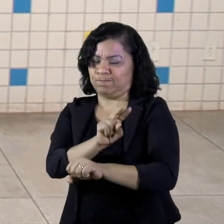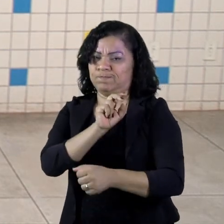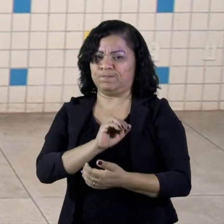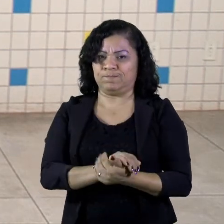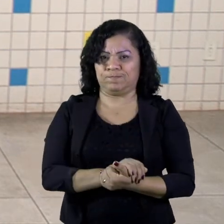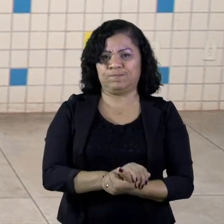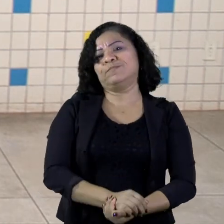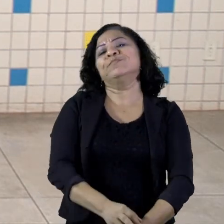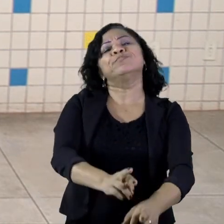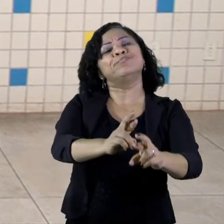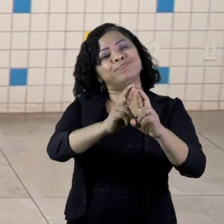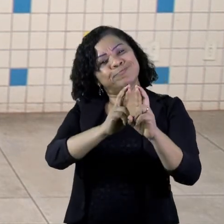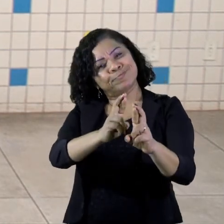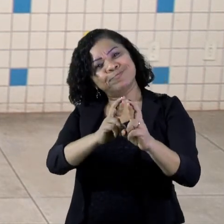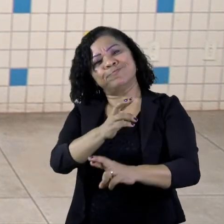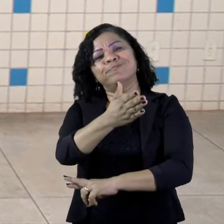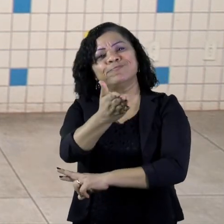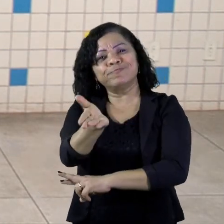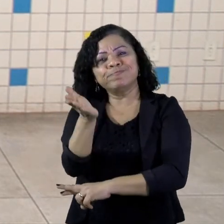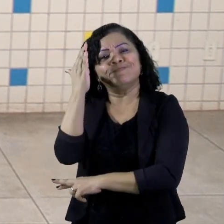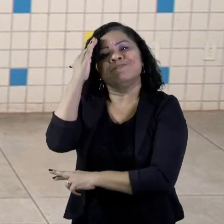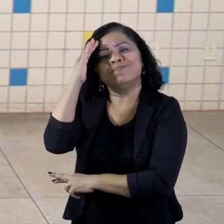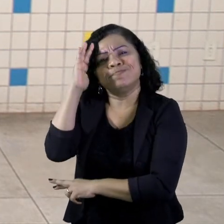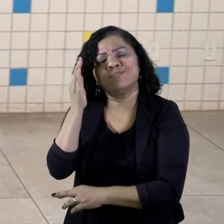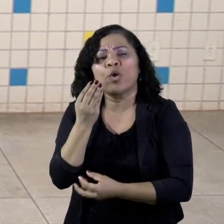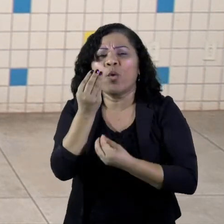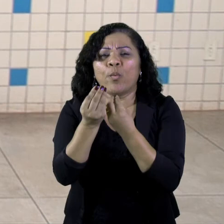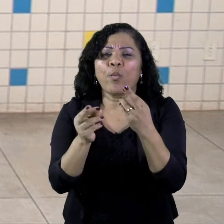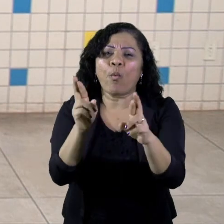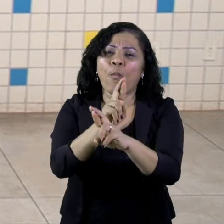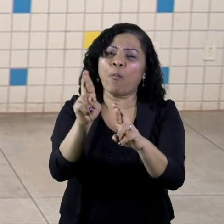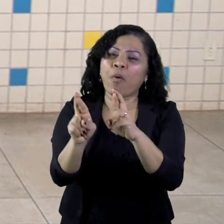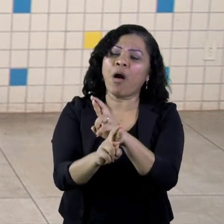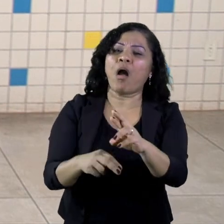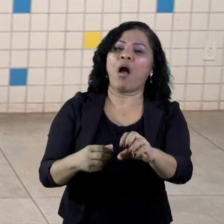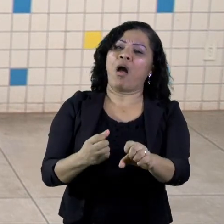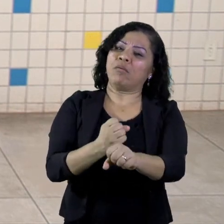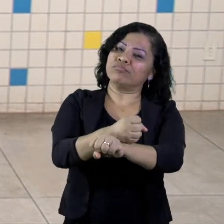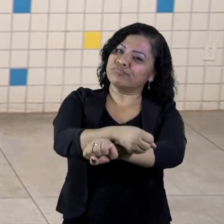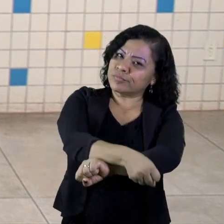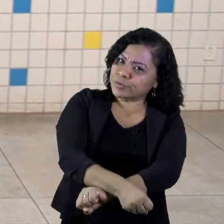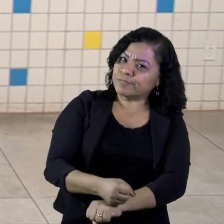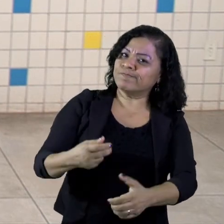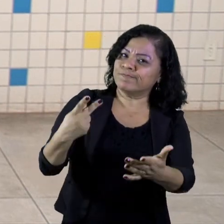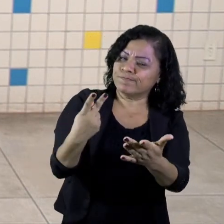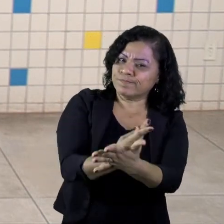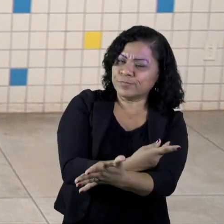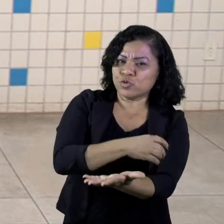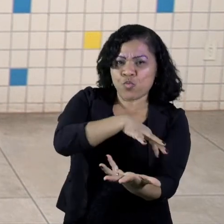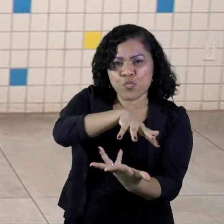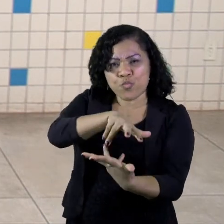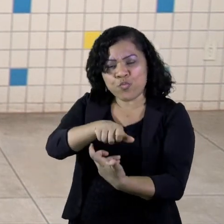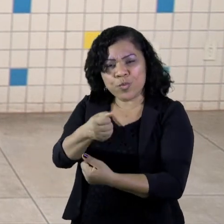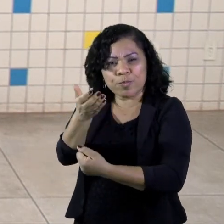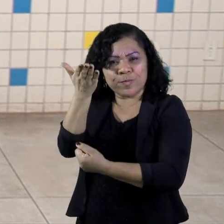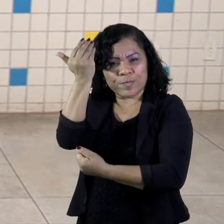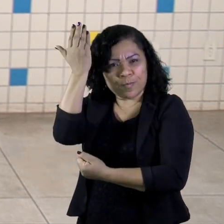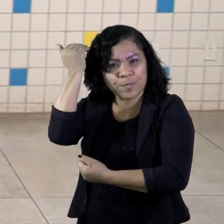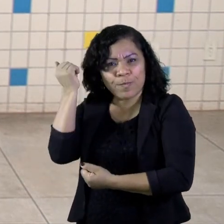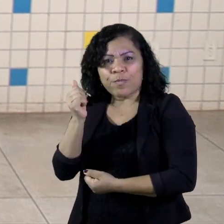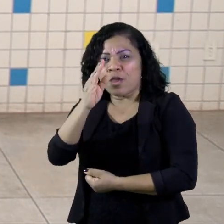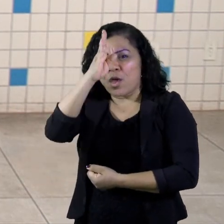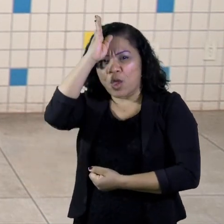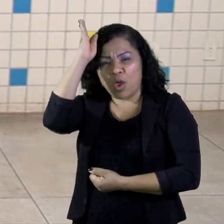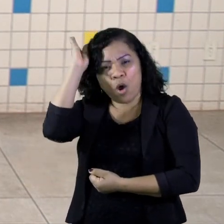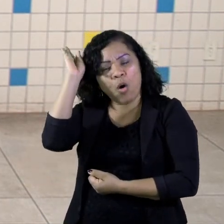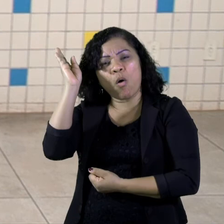vocês tenham compreendido muito bem essas relações de escravidão que aconteceram no mundo antigo, que aconteceram em Roma